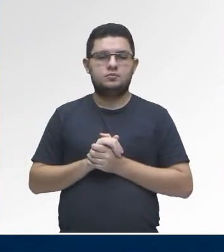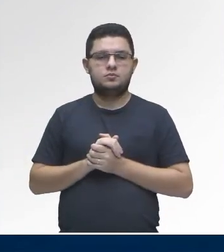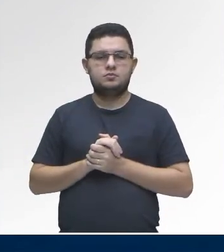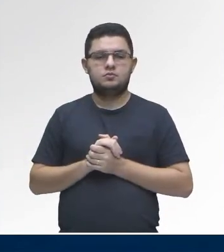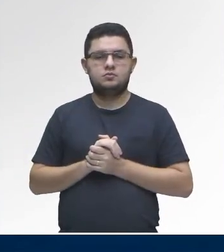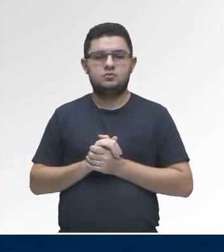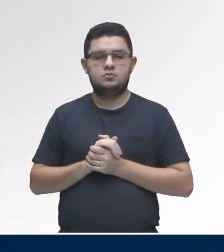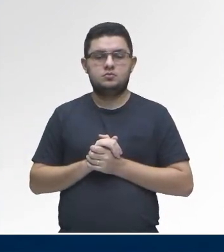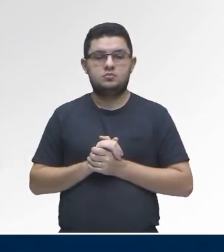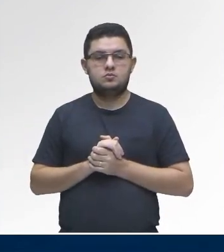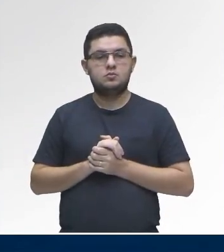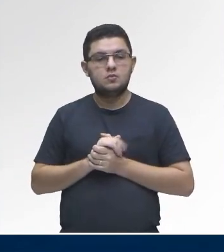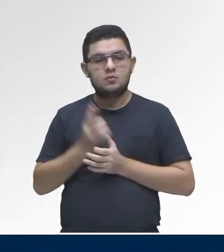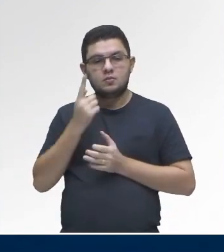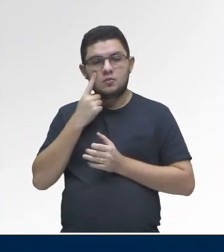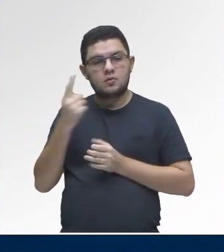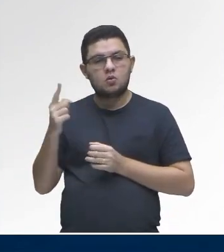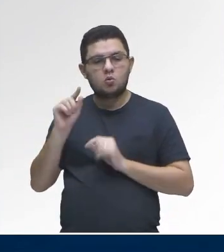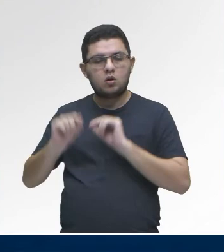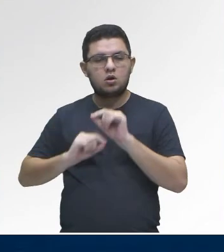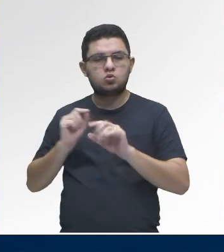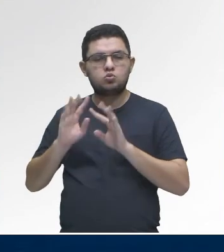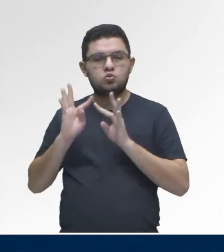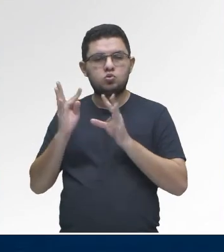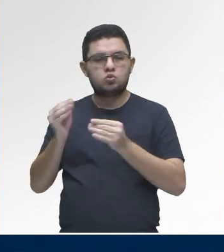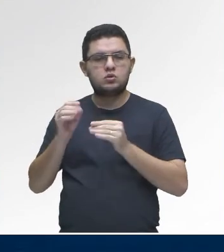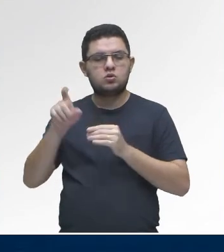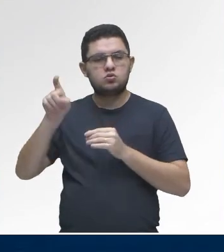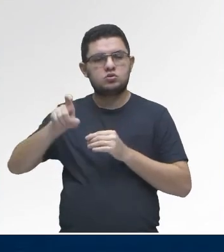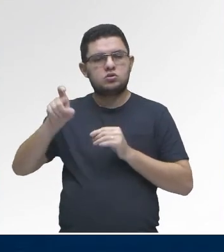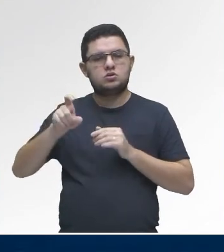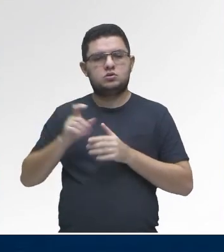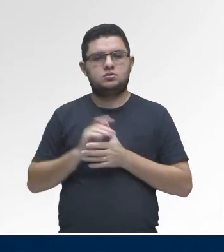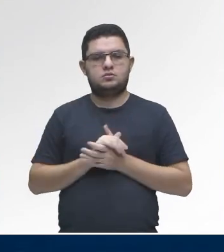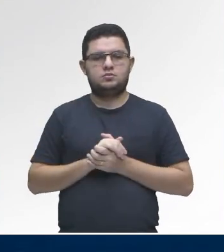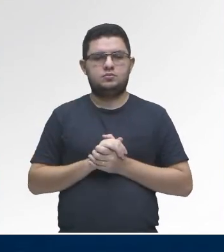tem o x. Então, tem o próprio x.